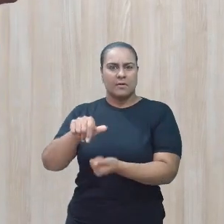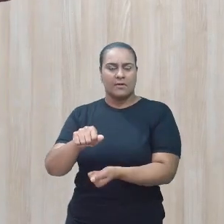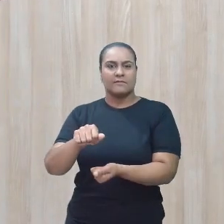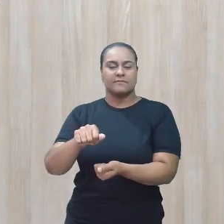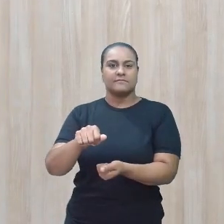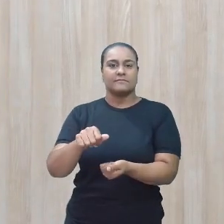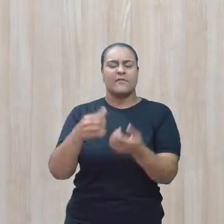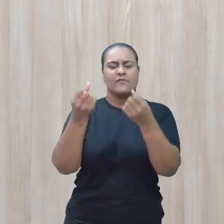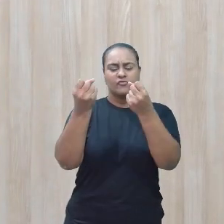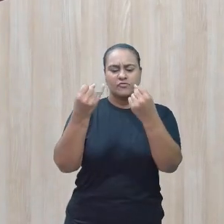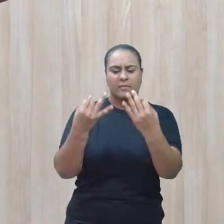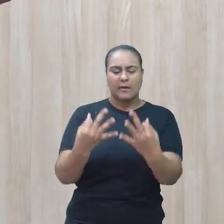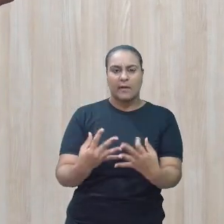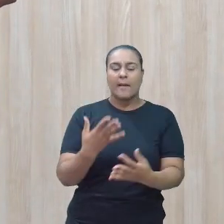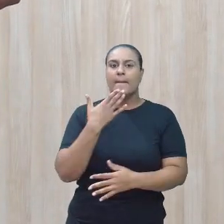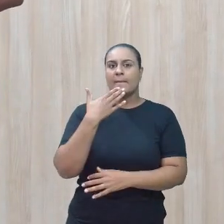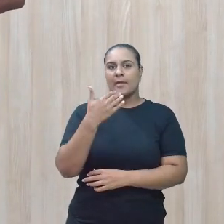aí.